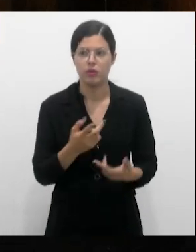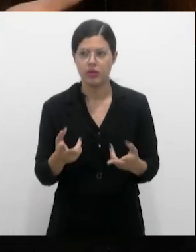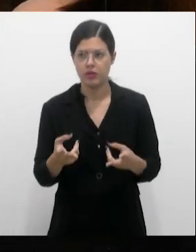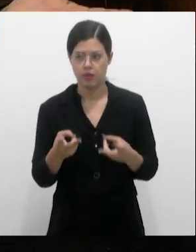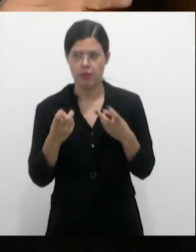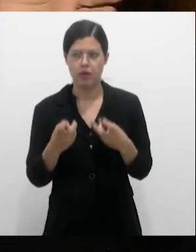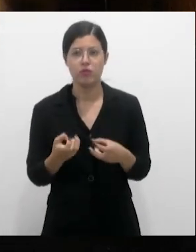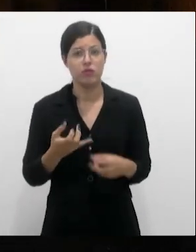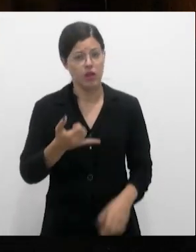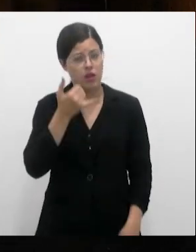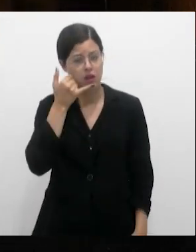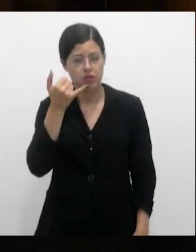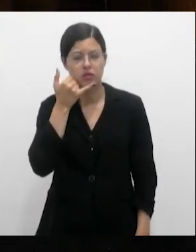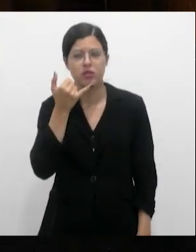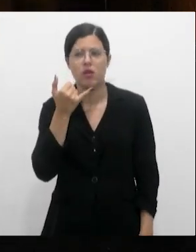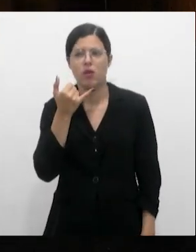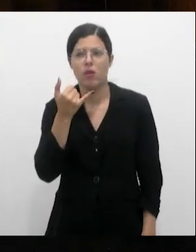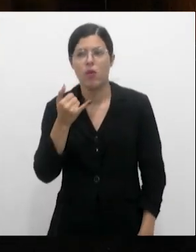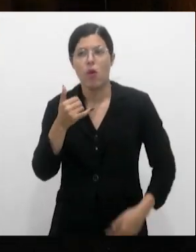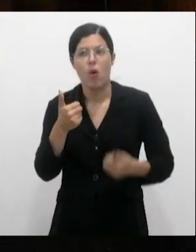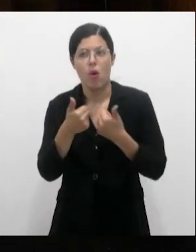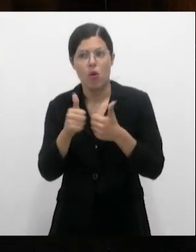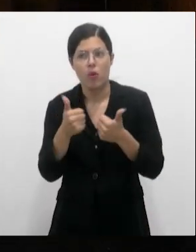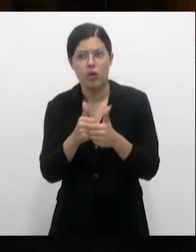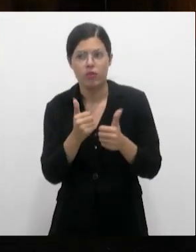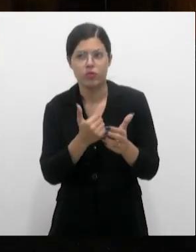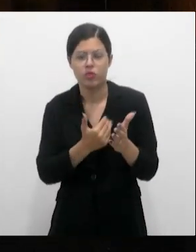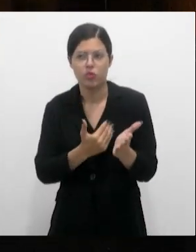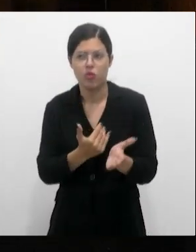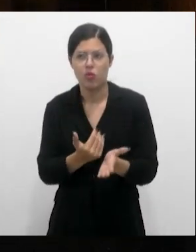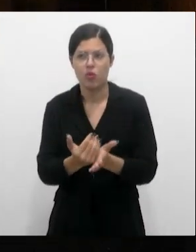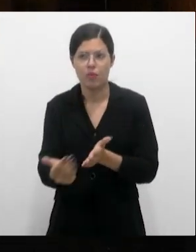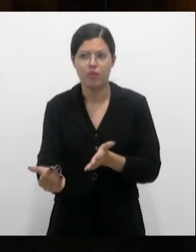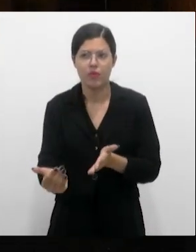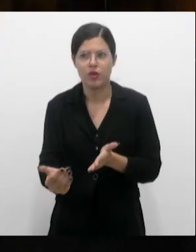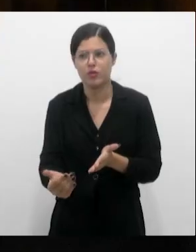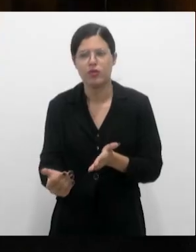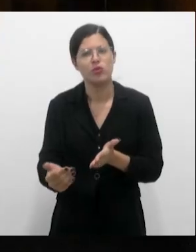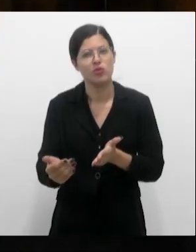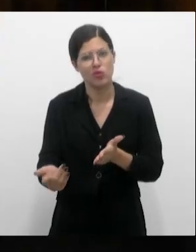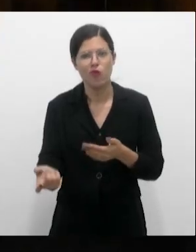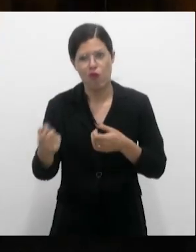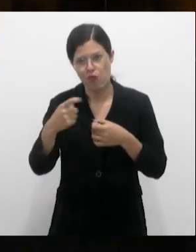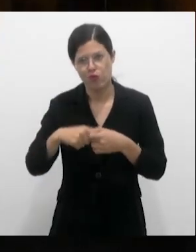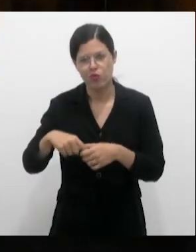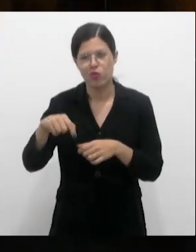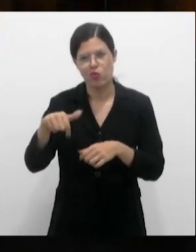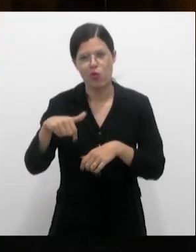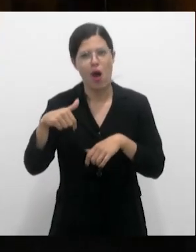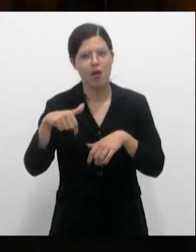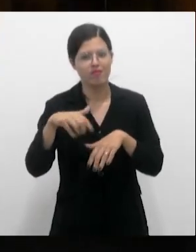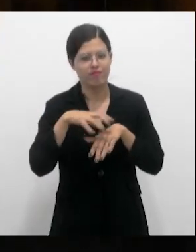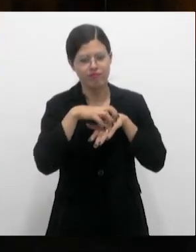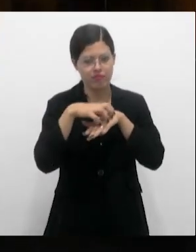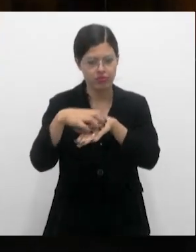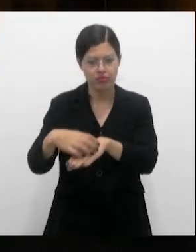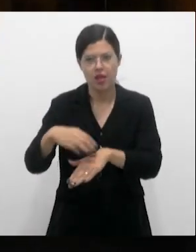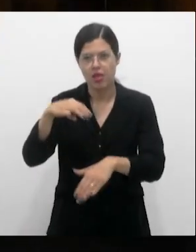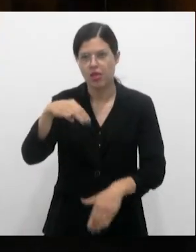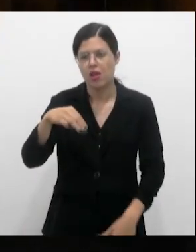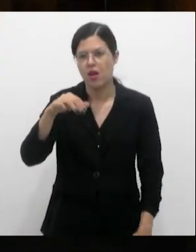recebendo ligações, aonde ônibus começou a circular na Mangueirinha, aonde um baile que